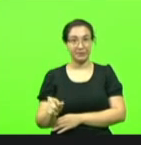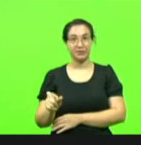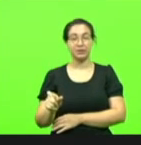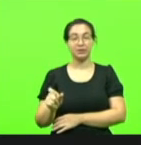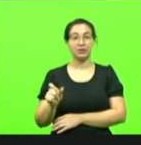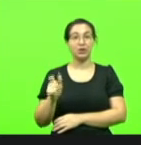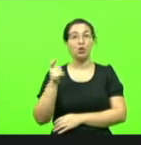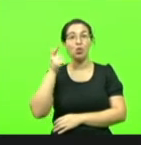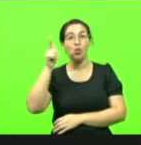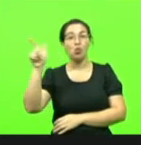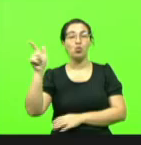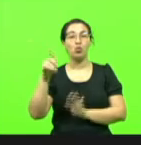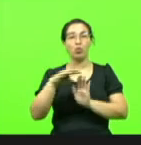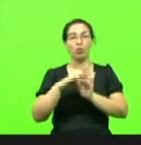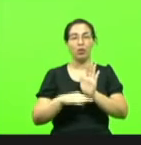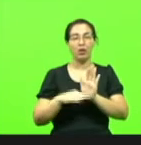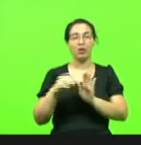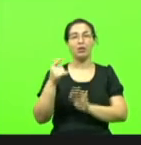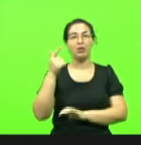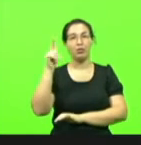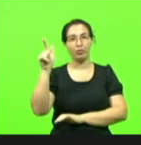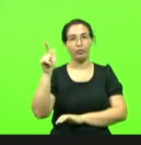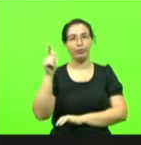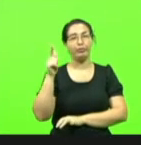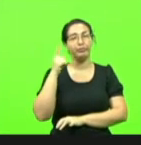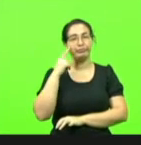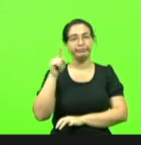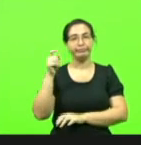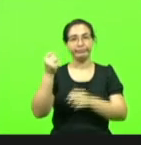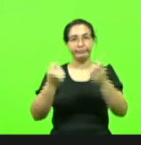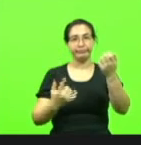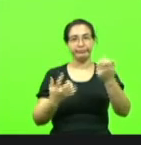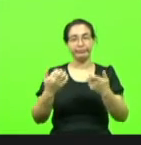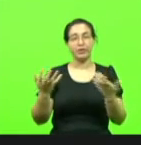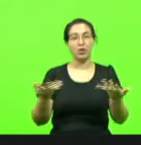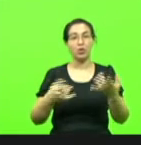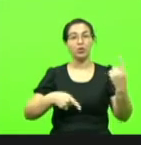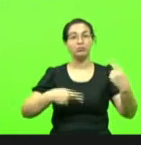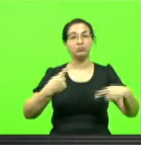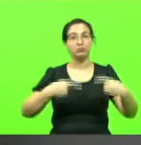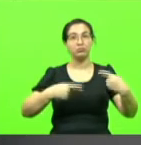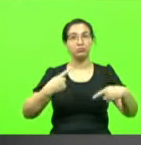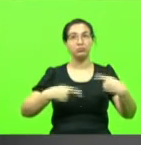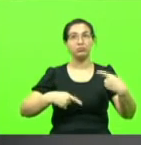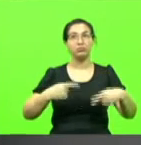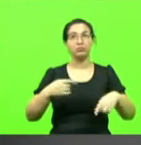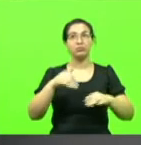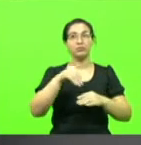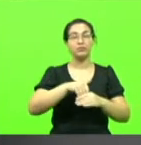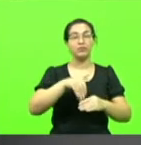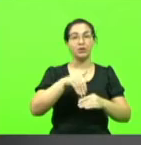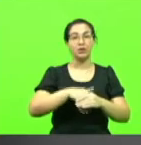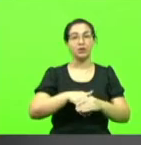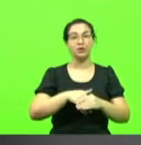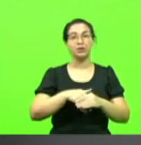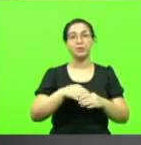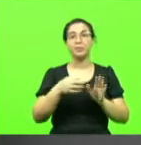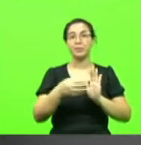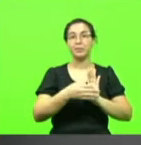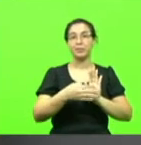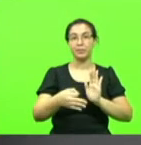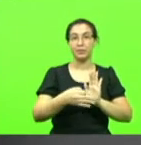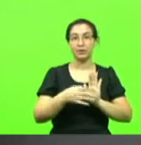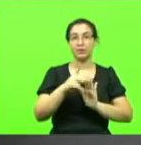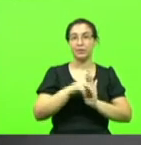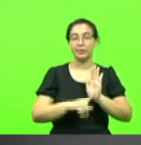relatado Em outro momento e coloca em discussão e votação o parecer